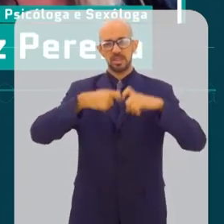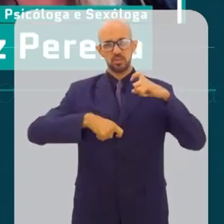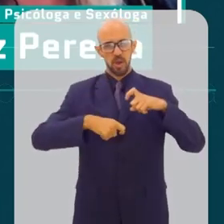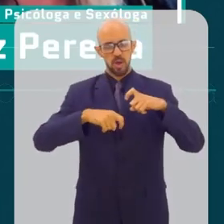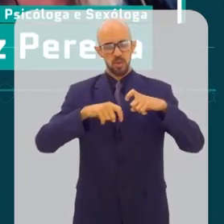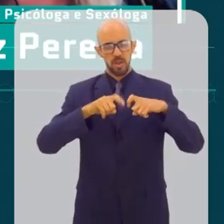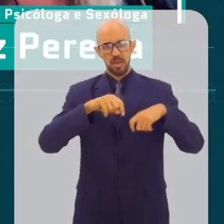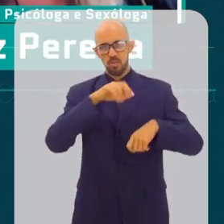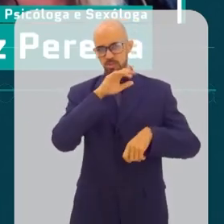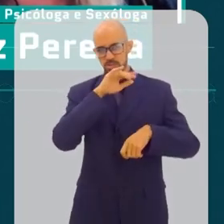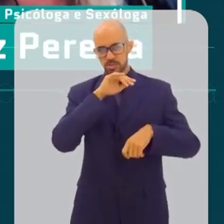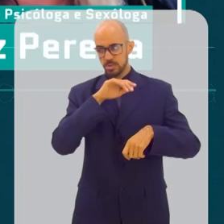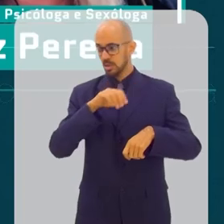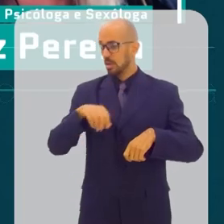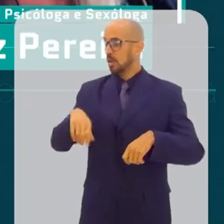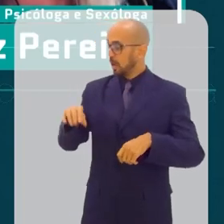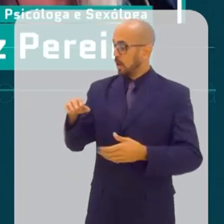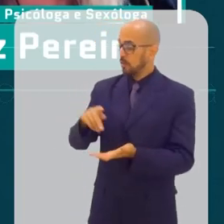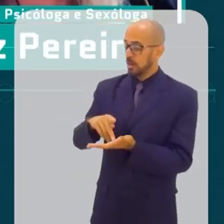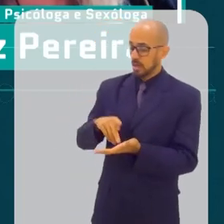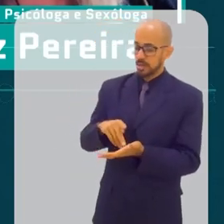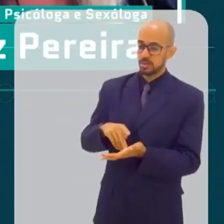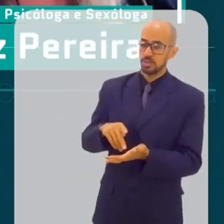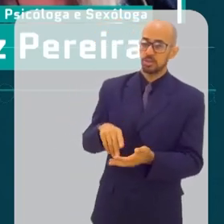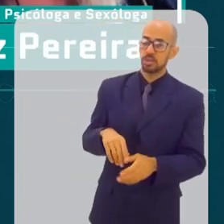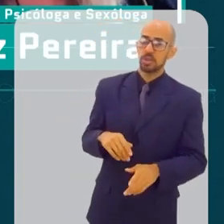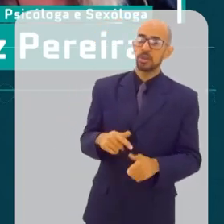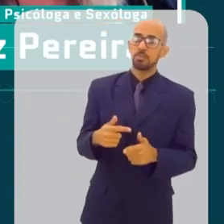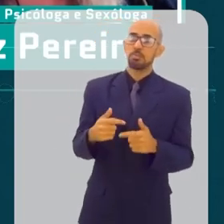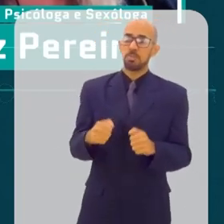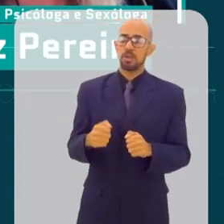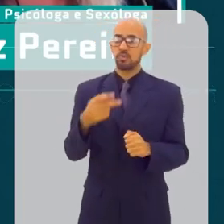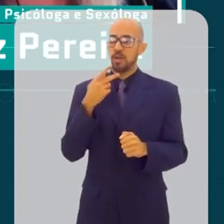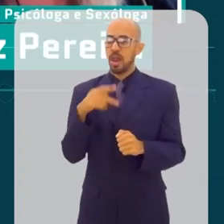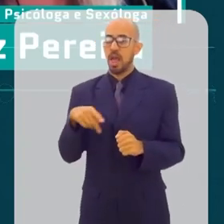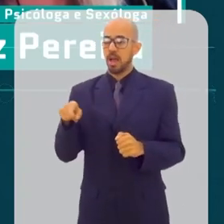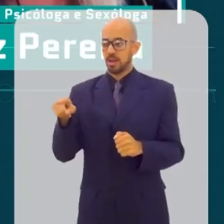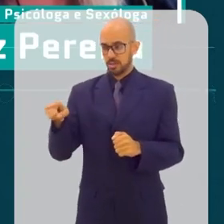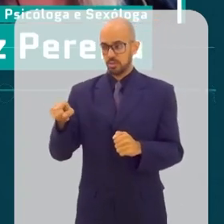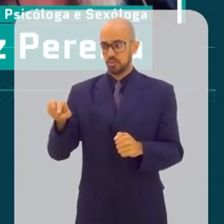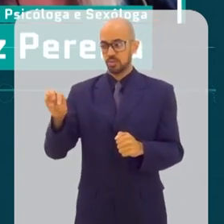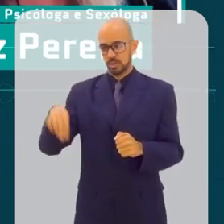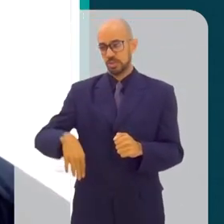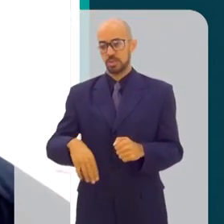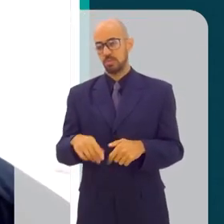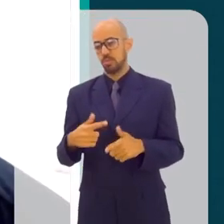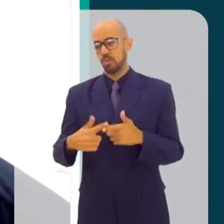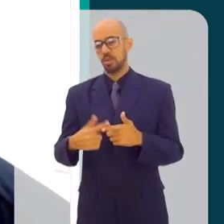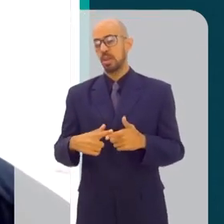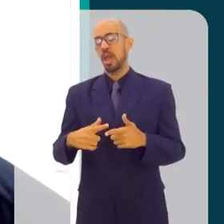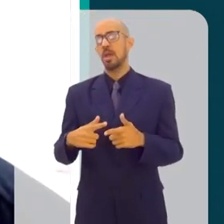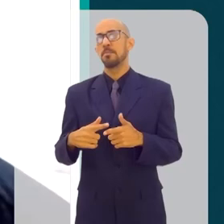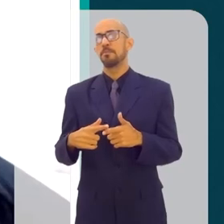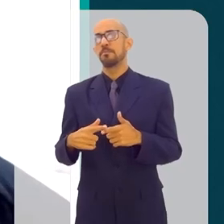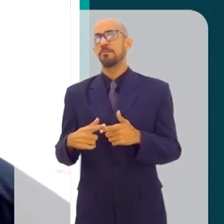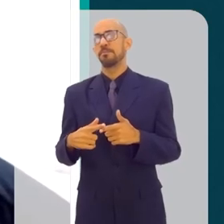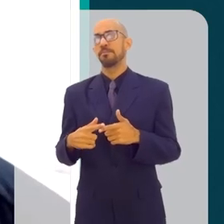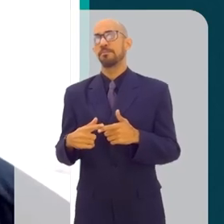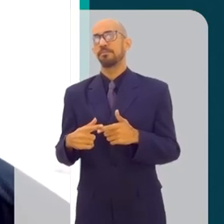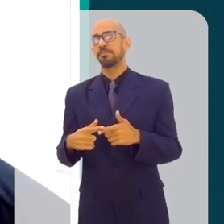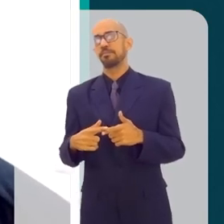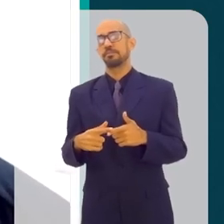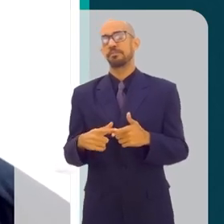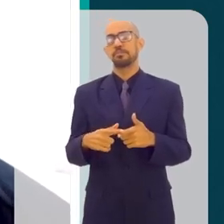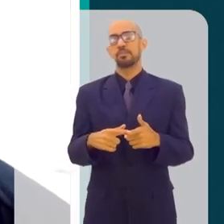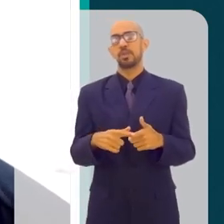sentido essa minha análise? Faz, com certeza. Pode afirmar isso aí. No, nós mulheres